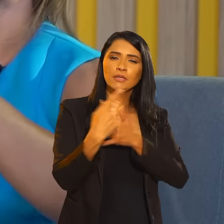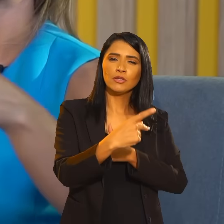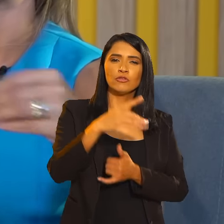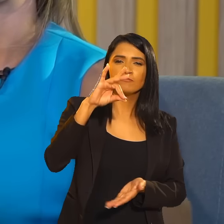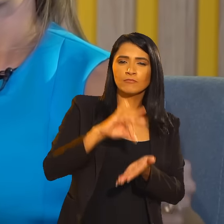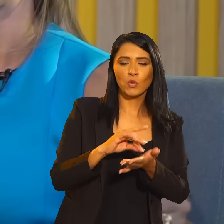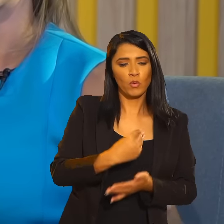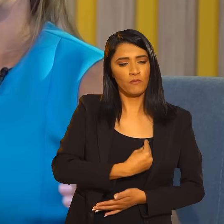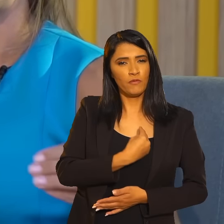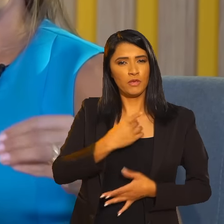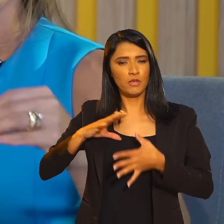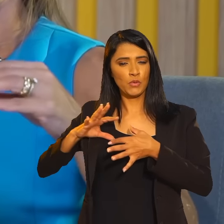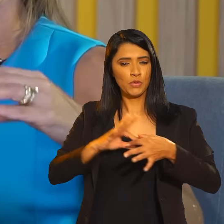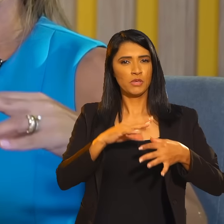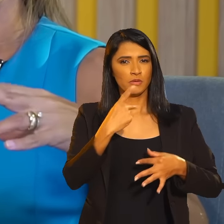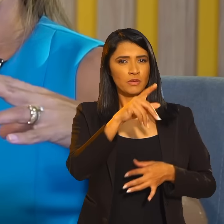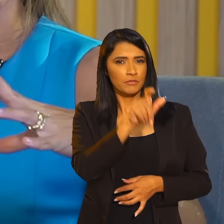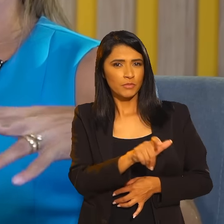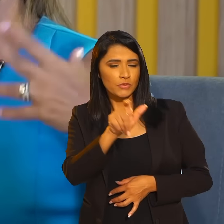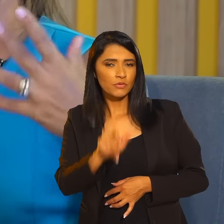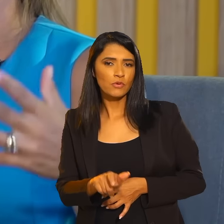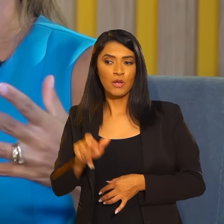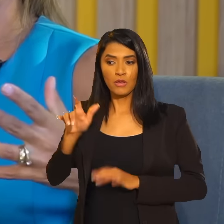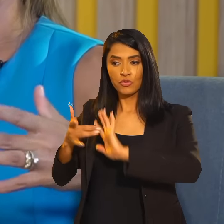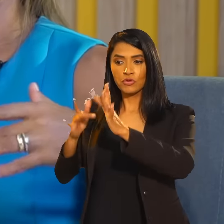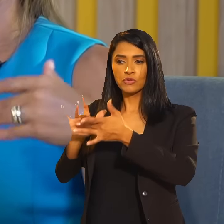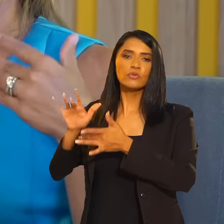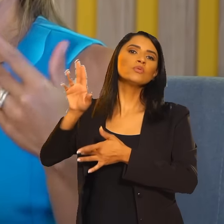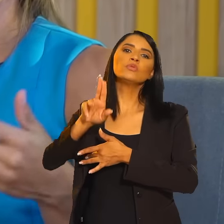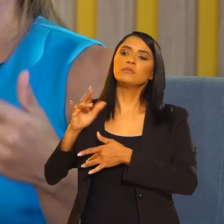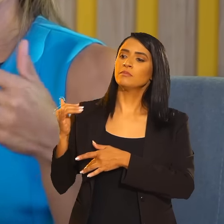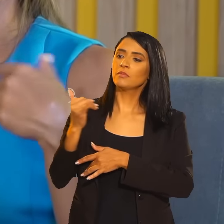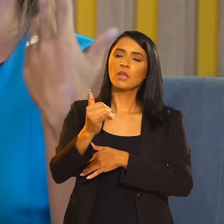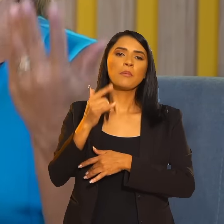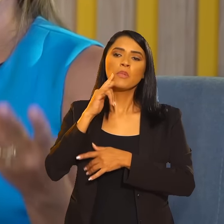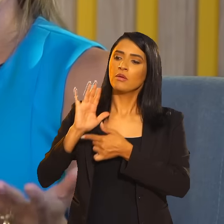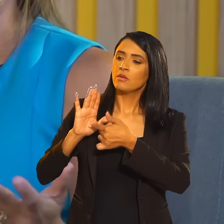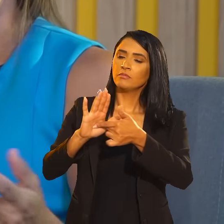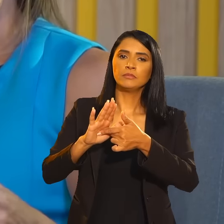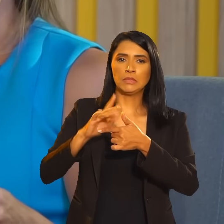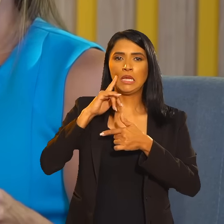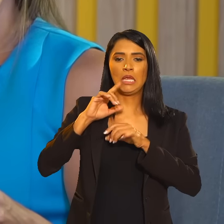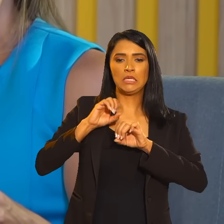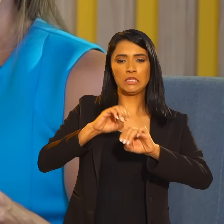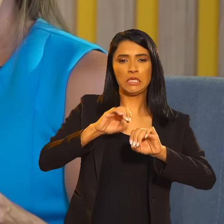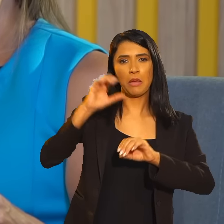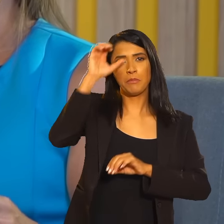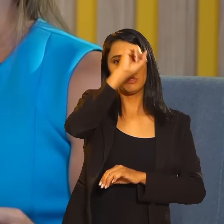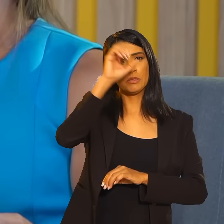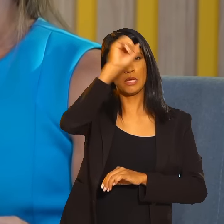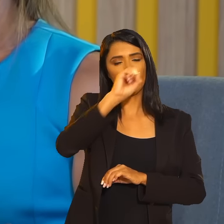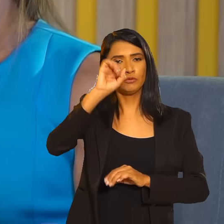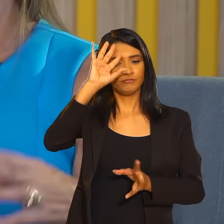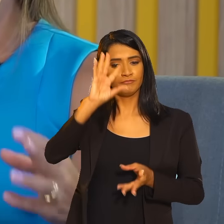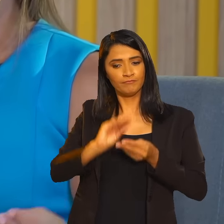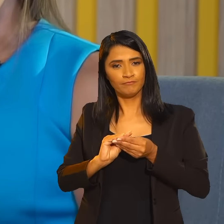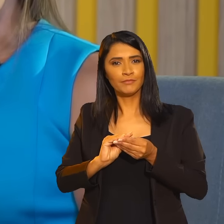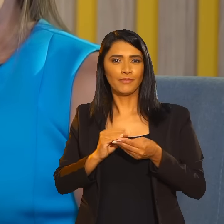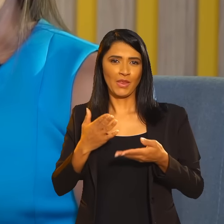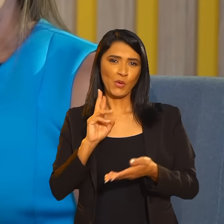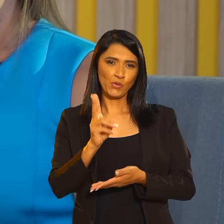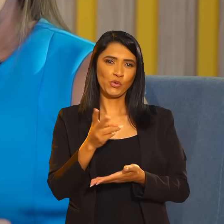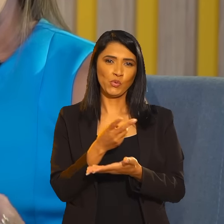realidade das pessoas que estavam ali, que eram usadas por Jesus com o objetivo de trazer lições espirituais, E aí, na lição